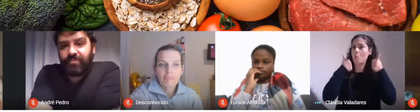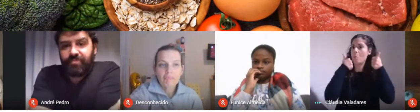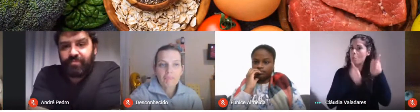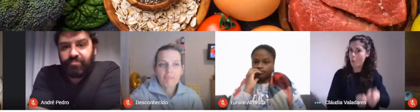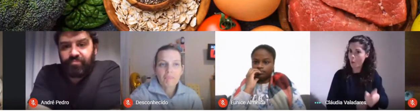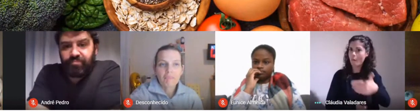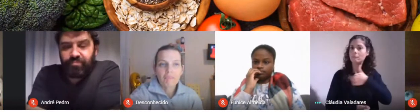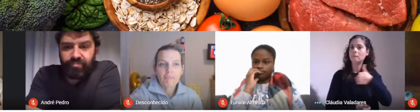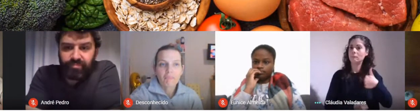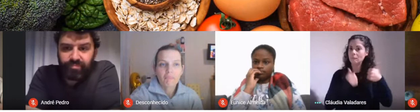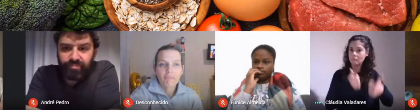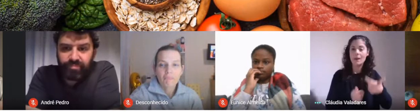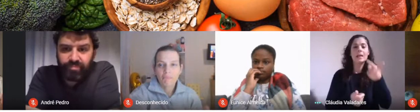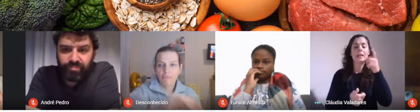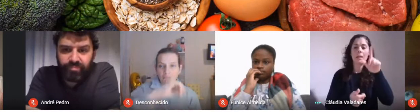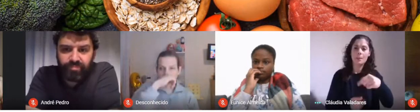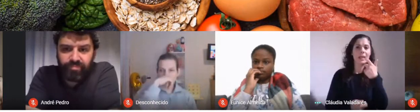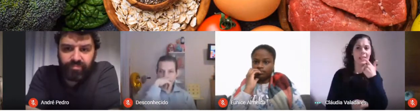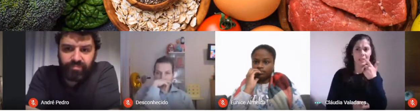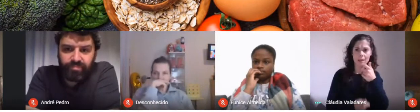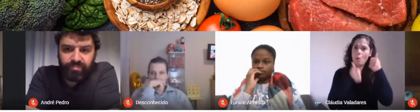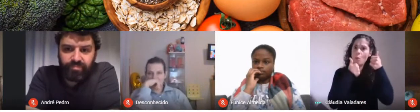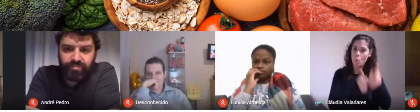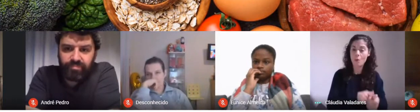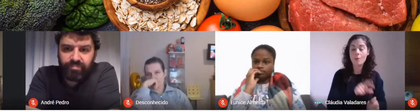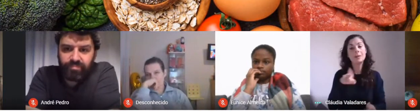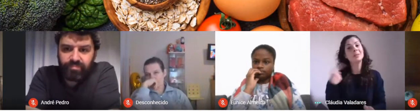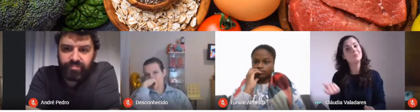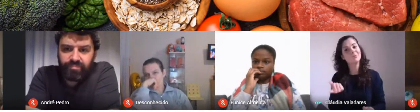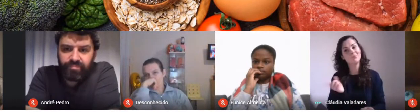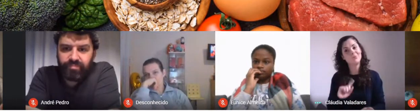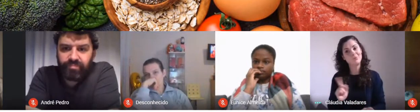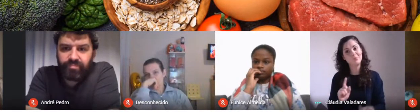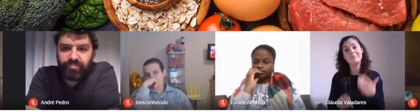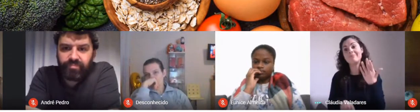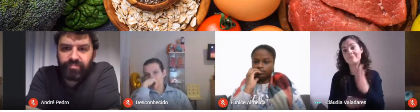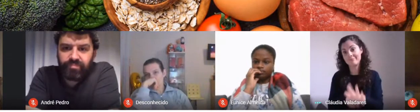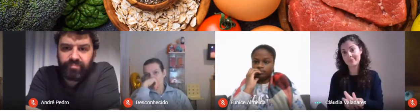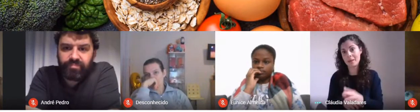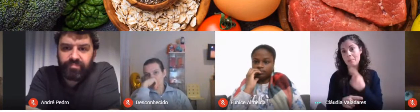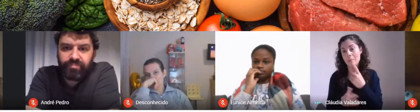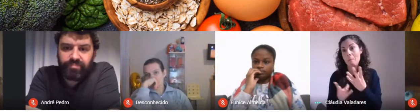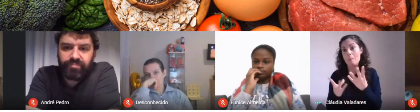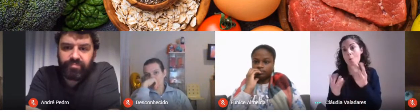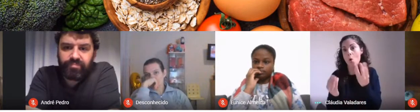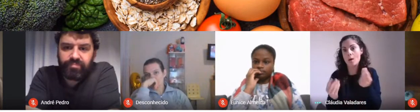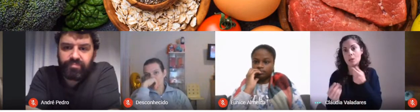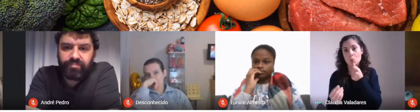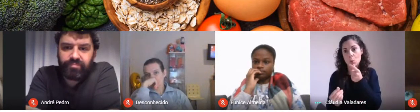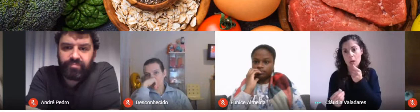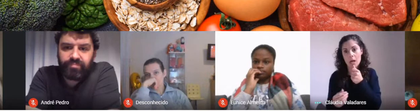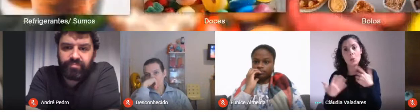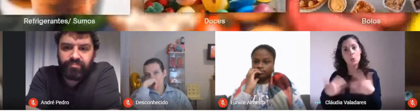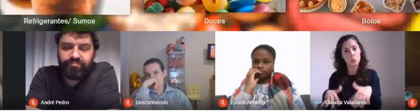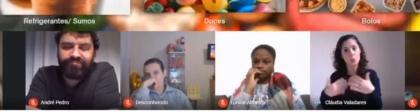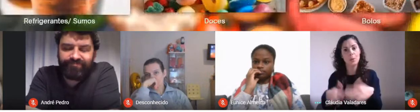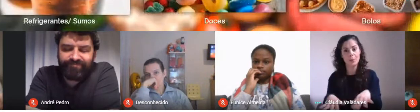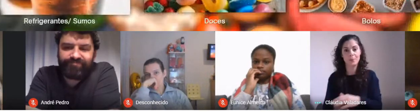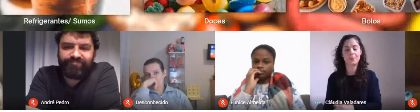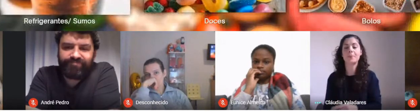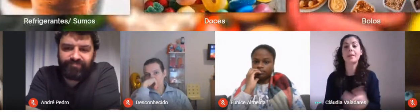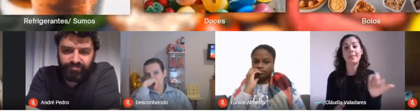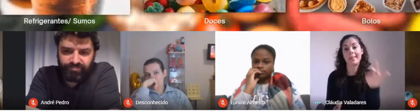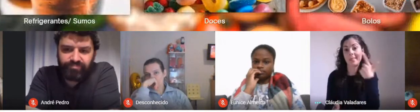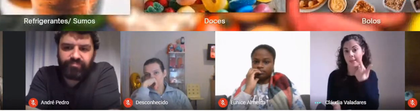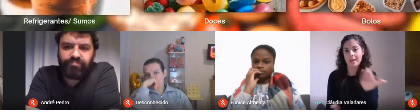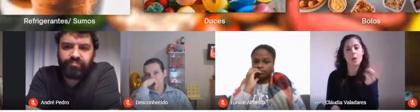são benéficos para a nossa saúde, e há alimentos que nem por isso. Por exemplo, os que são ricos em açúcar. O açúcar é